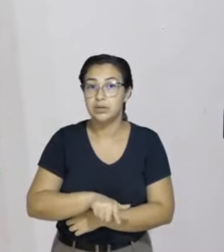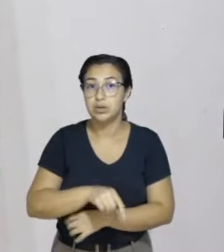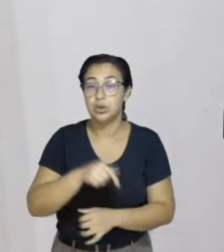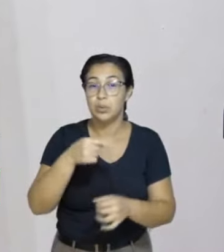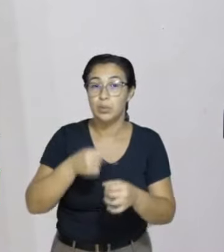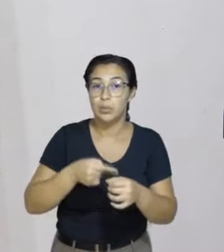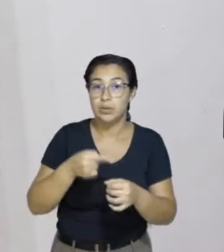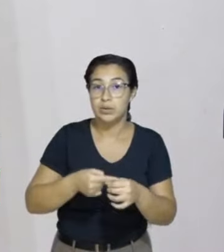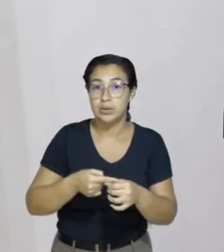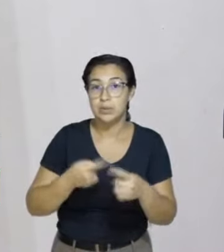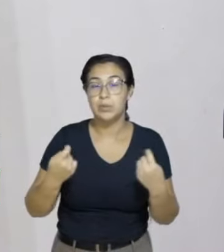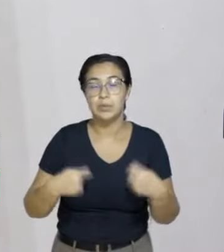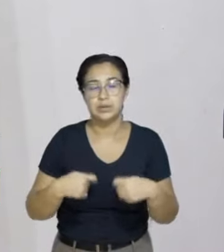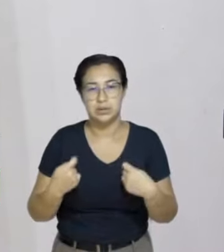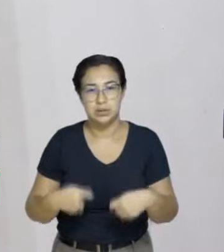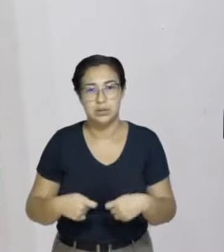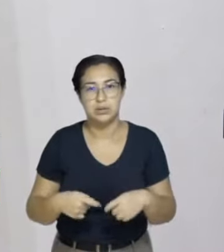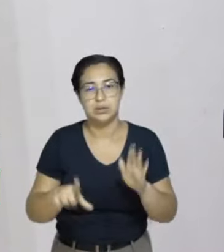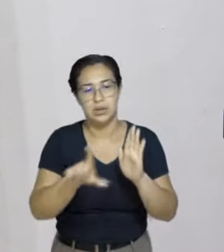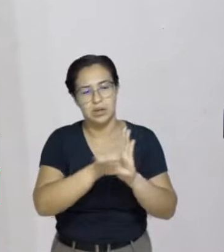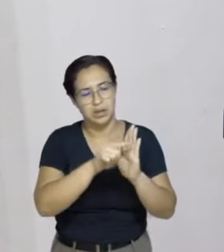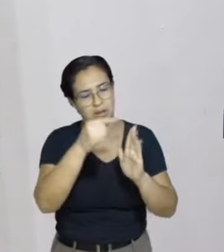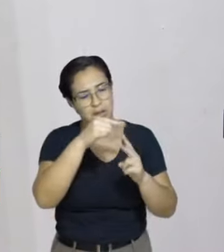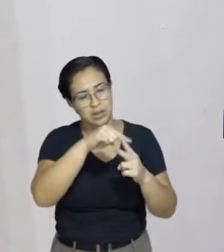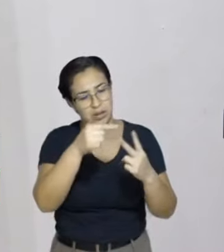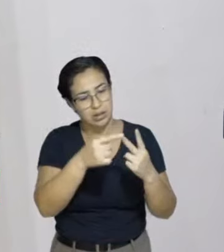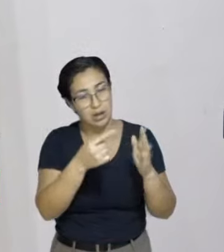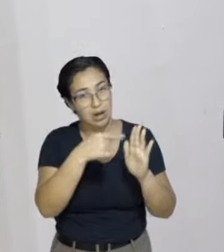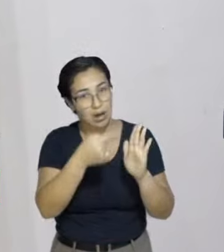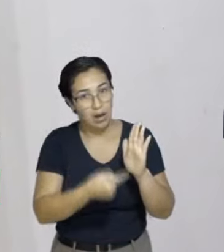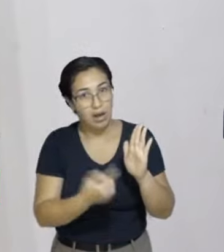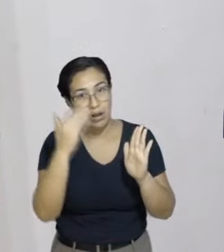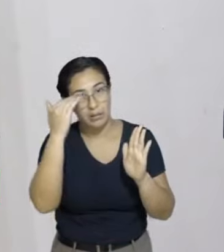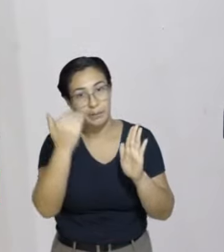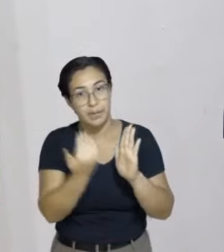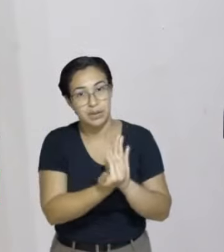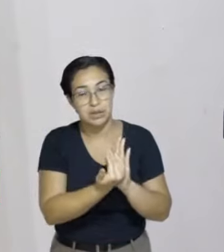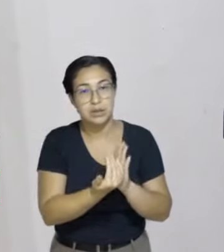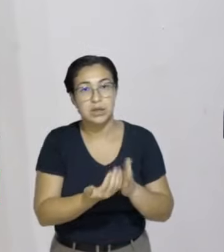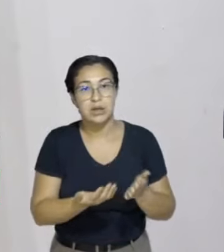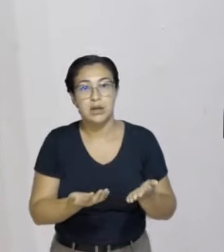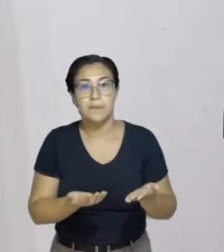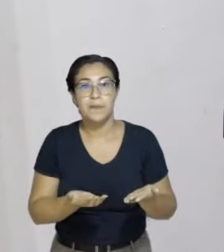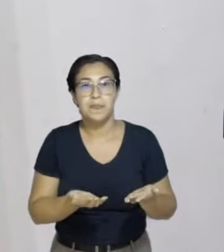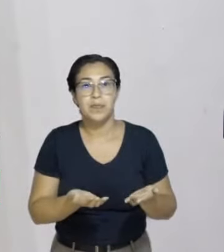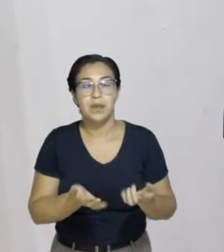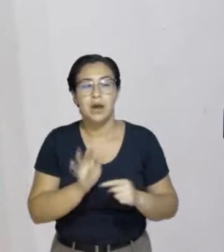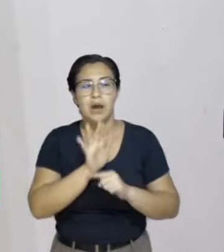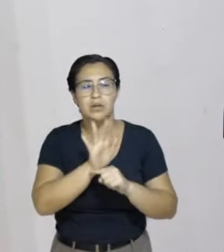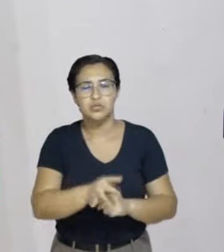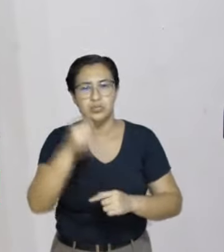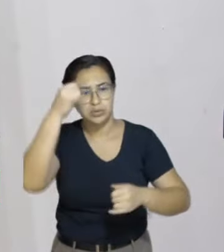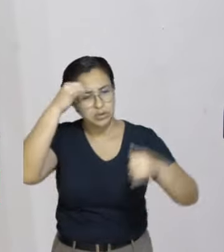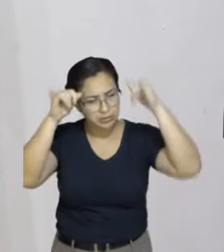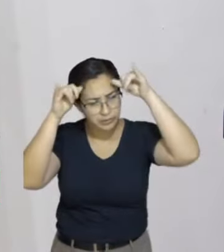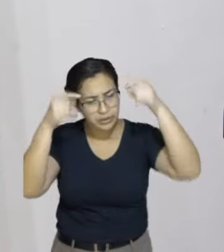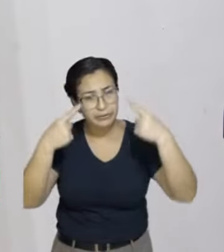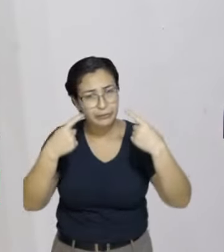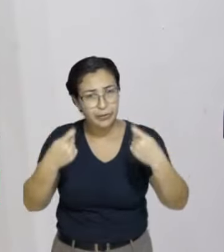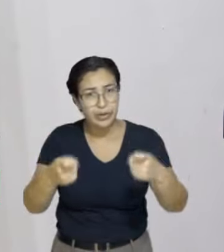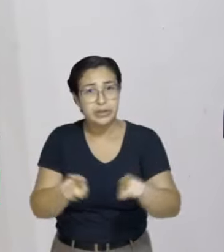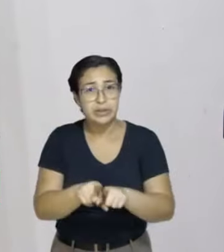colocar em prática essas leis e promover a prevenção e o atendimento de qualidade para nossos